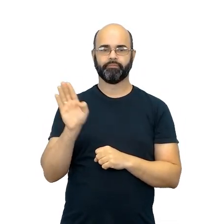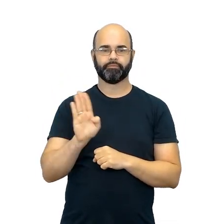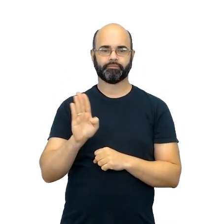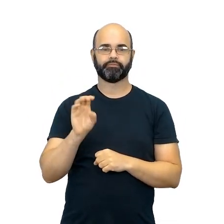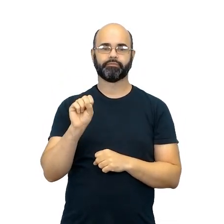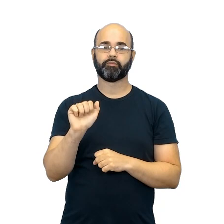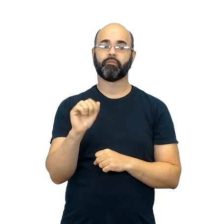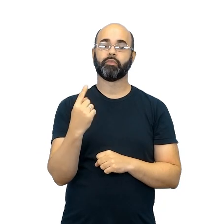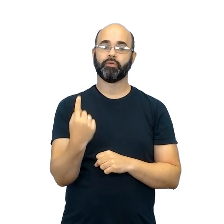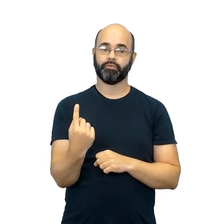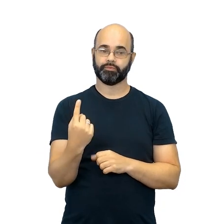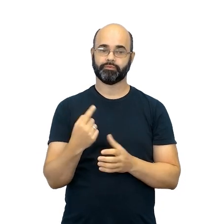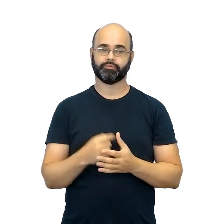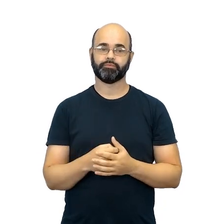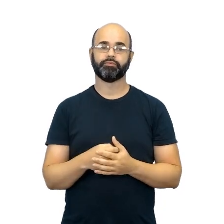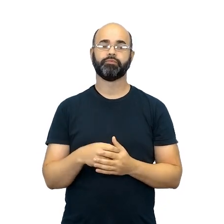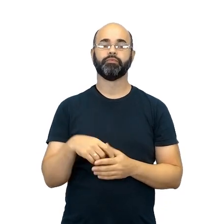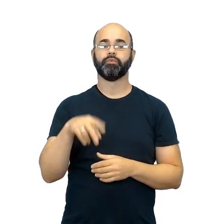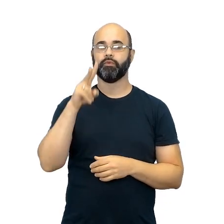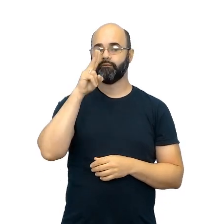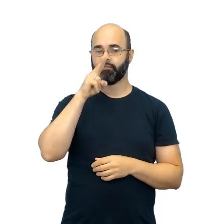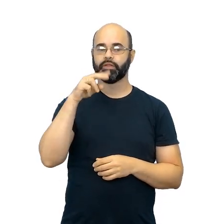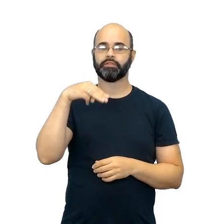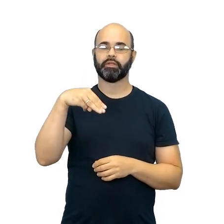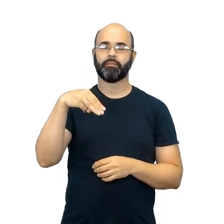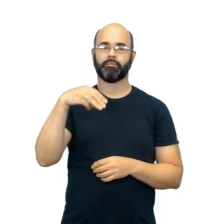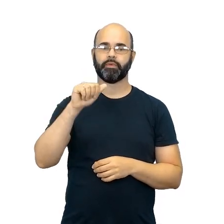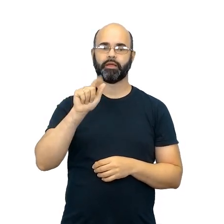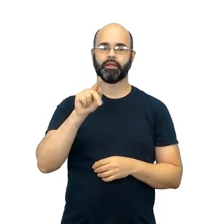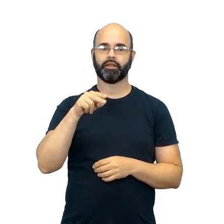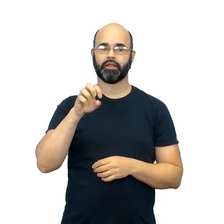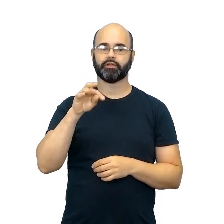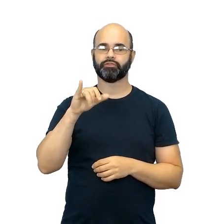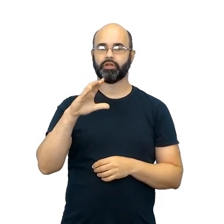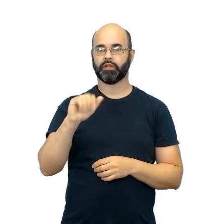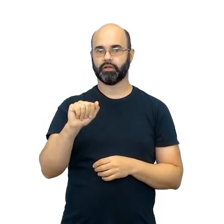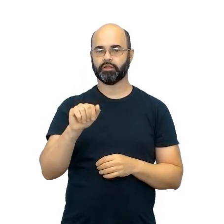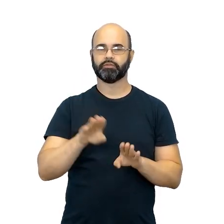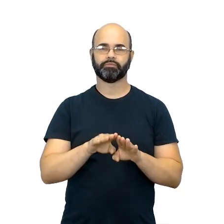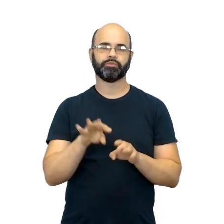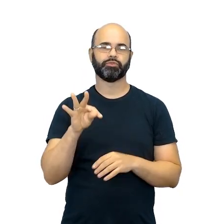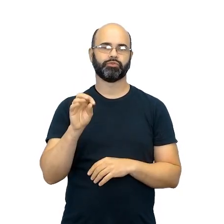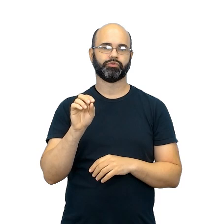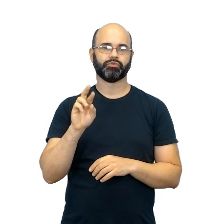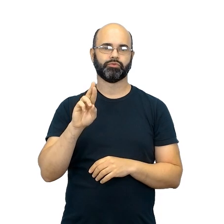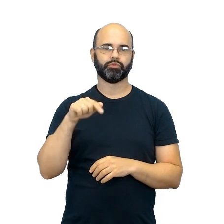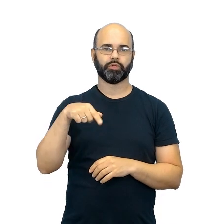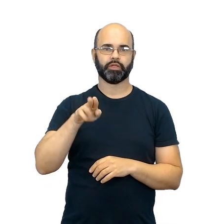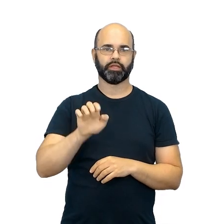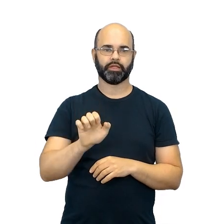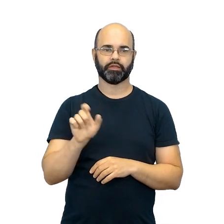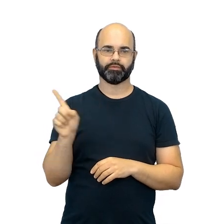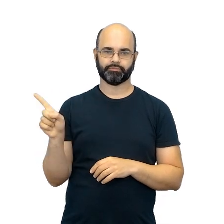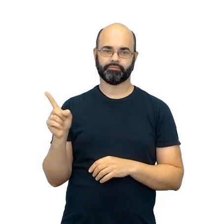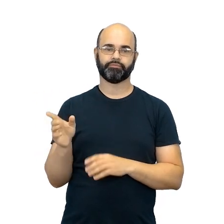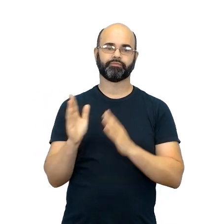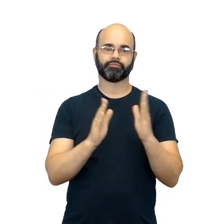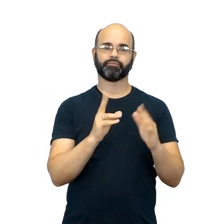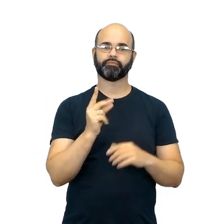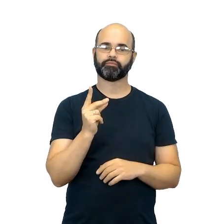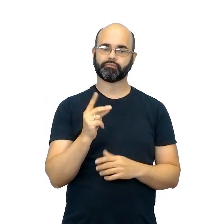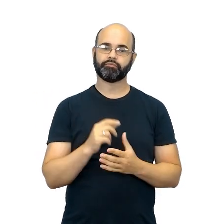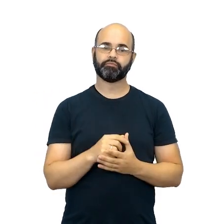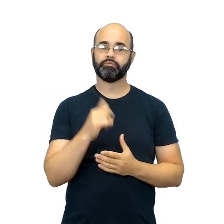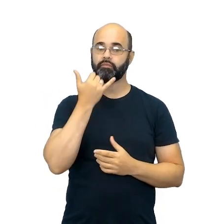SA1, força magnética e torque. Na segunda formação, né, SA2, energia e